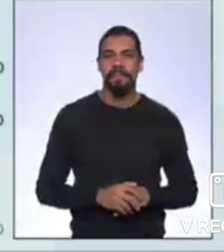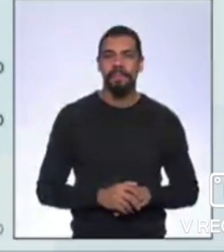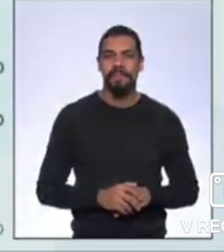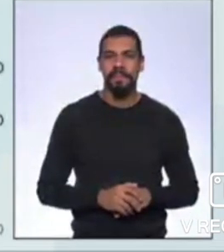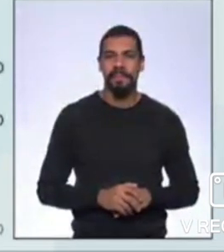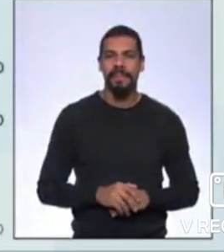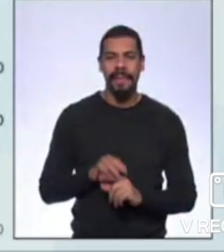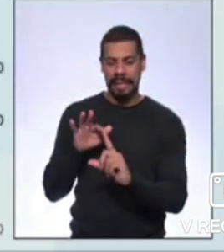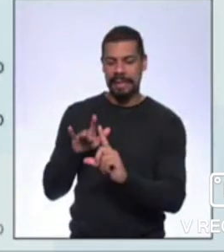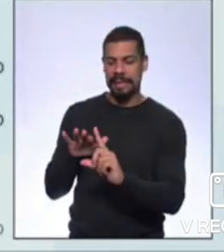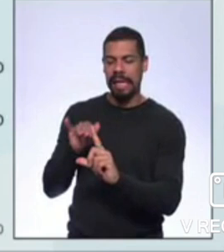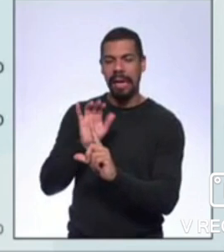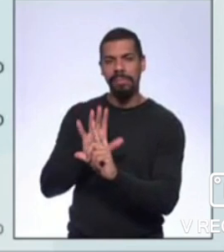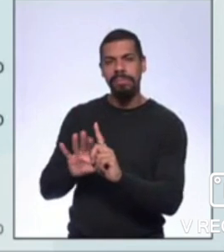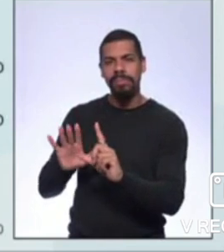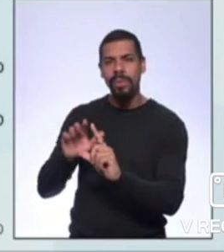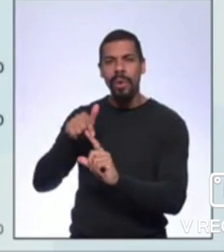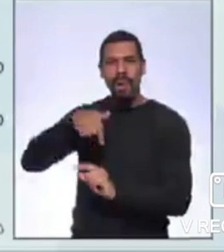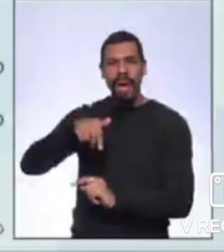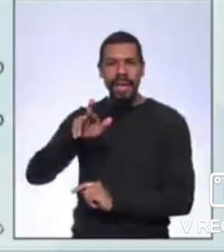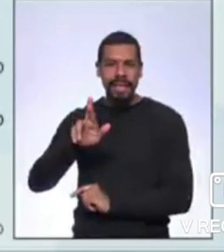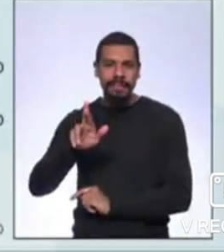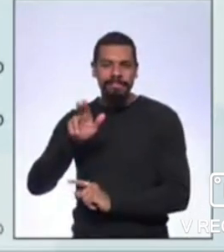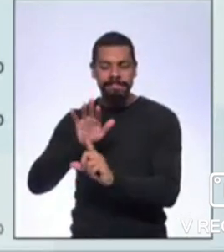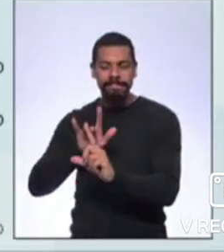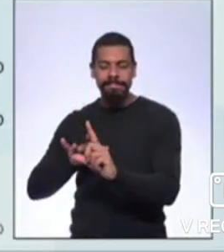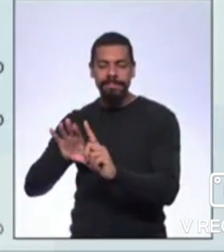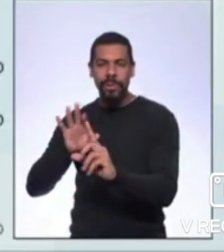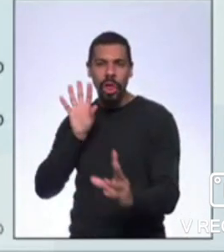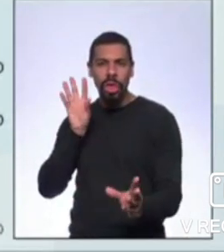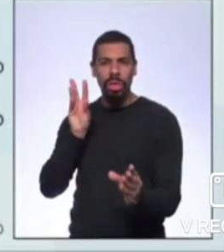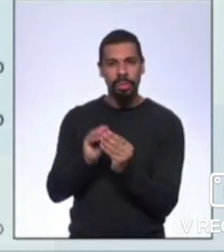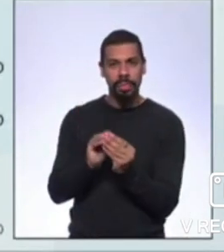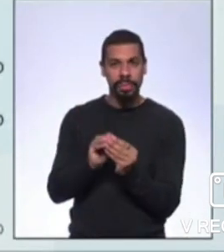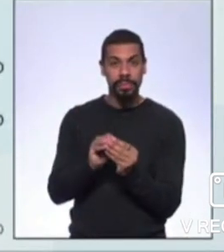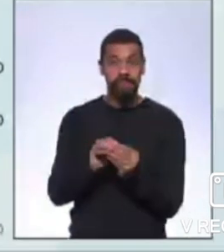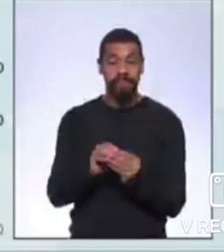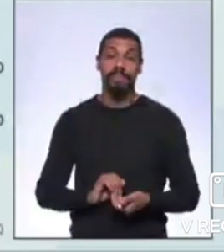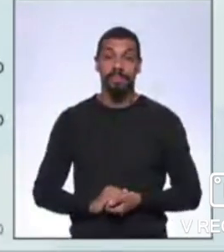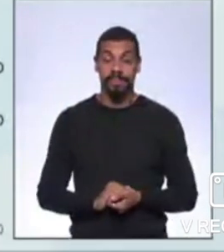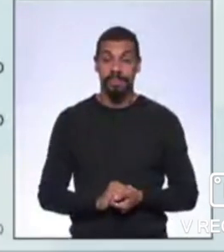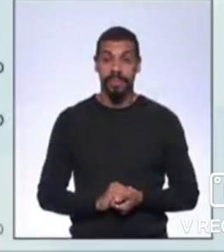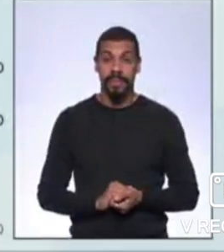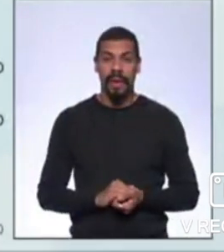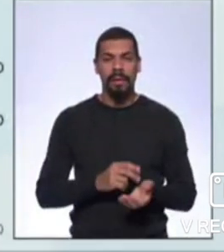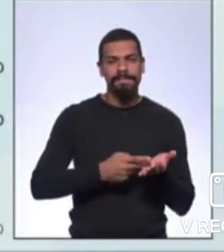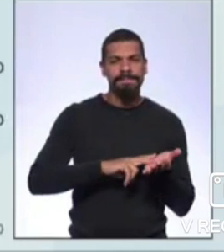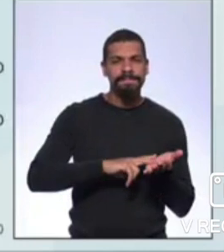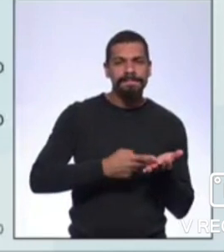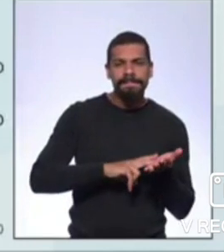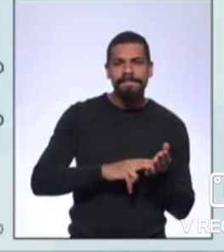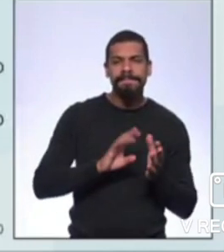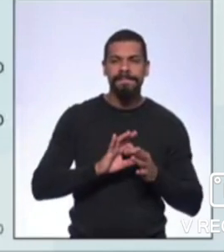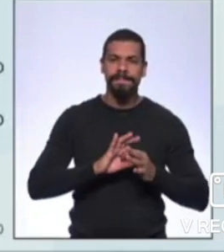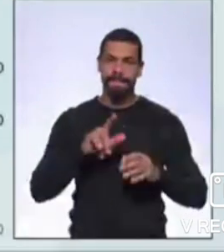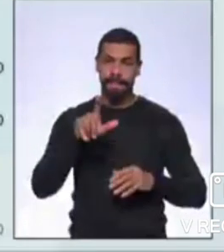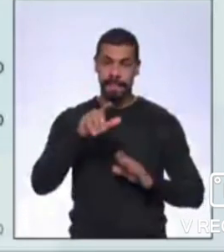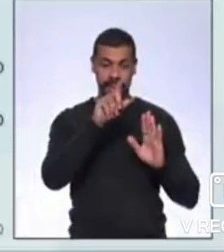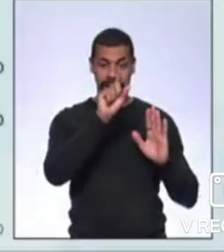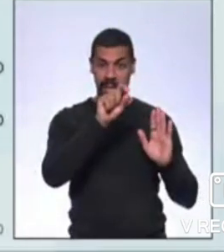o QR Code, analisa melhor, mas um resuminho aí com uma tradução um pouco mais livre está